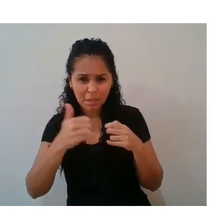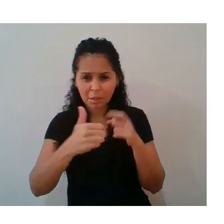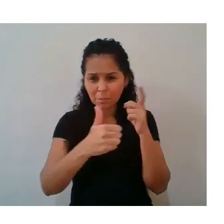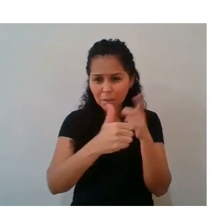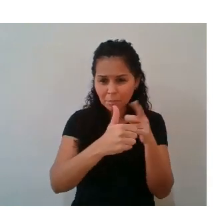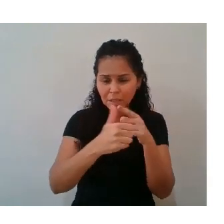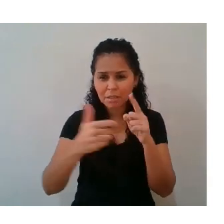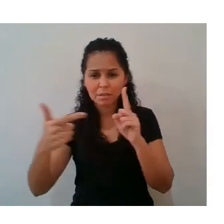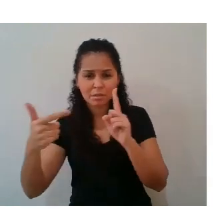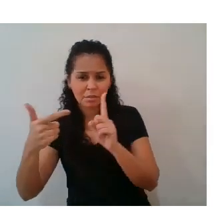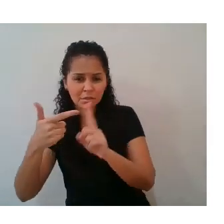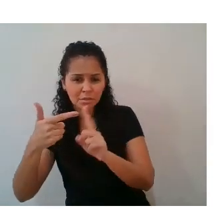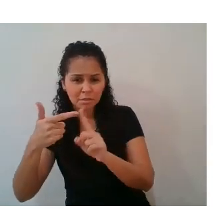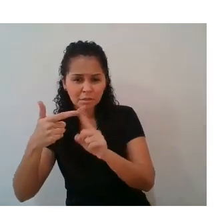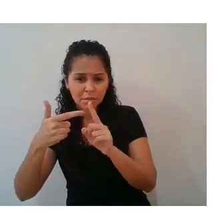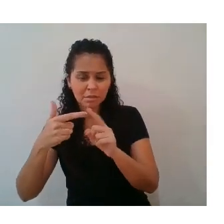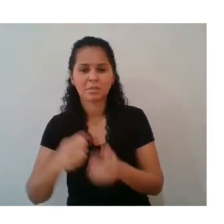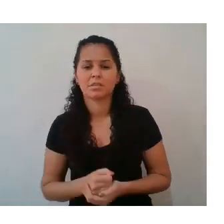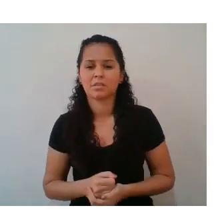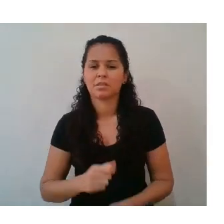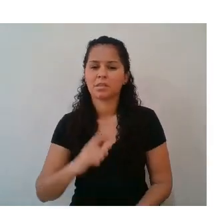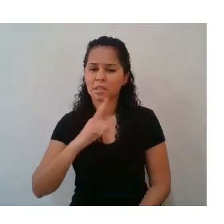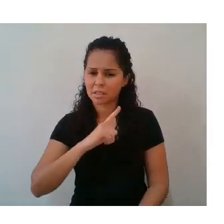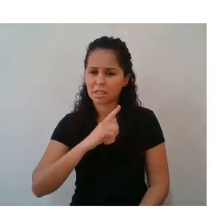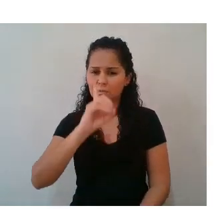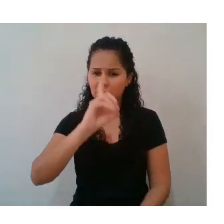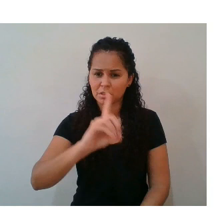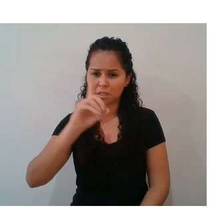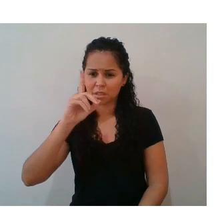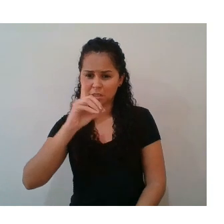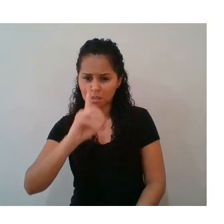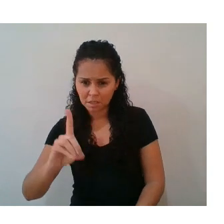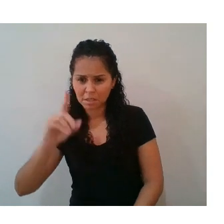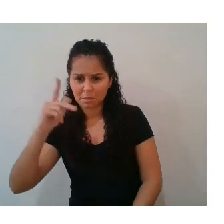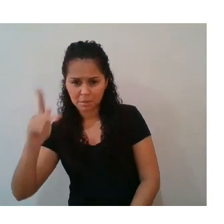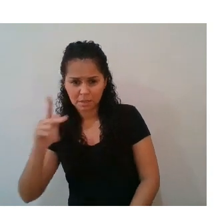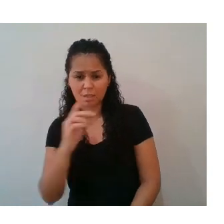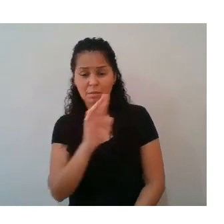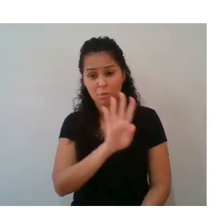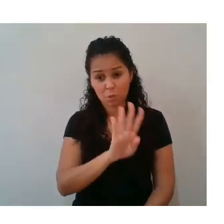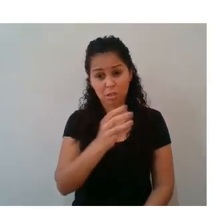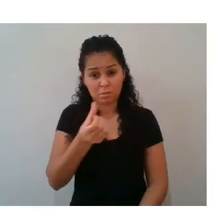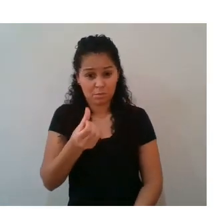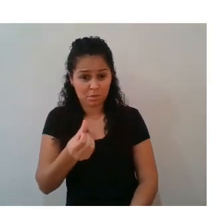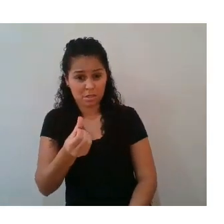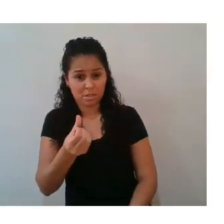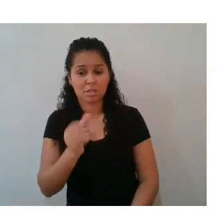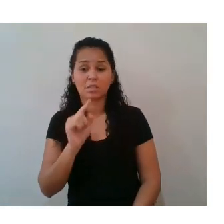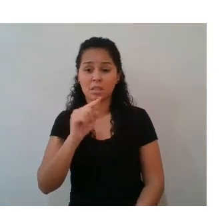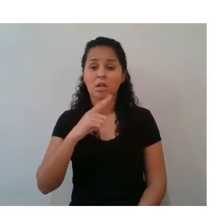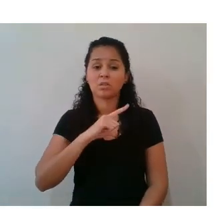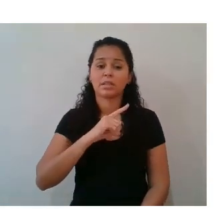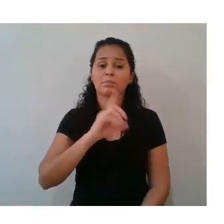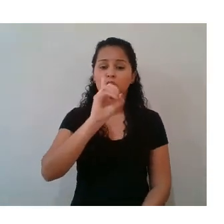Para esse terminal, temos a mesma DDP para o 4 e para o 6, para o 4 e para o 6 o mesmo valor. Então,